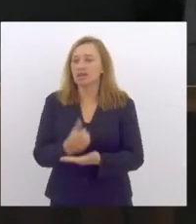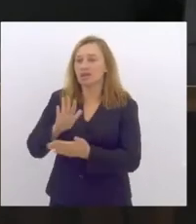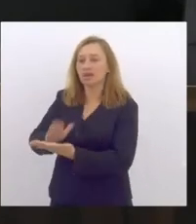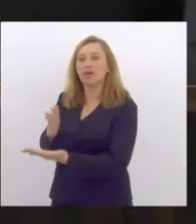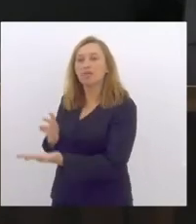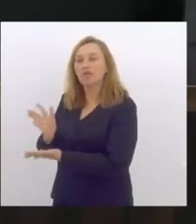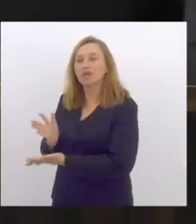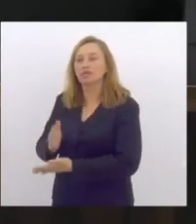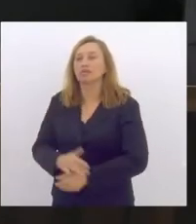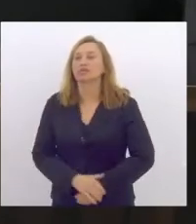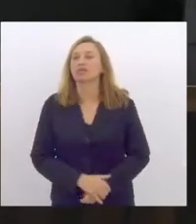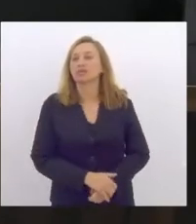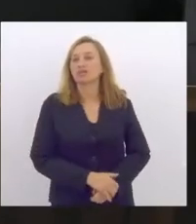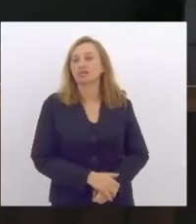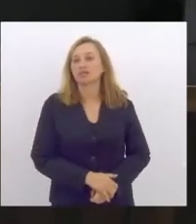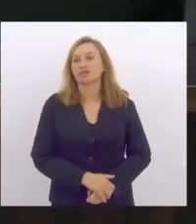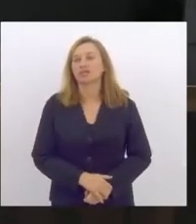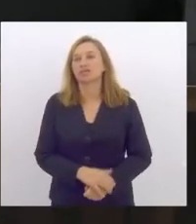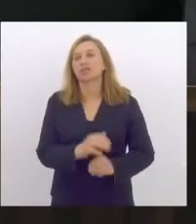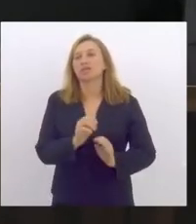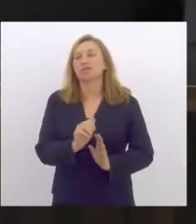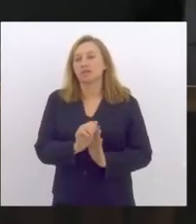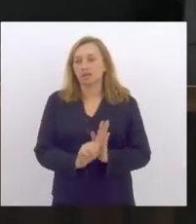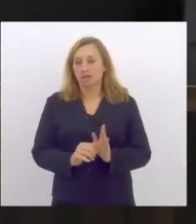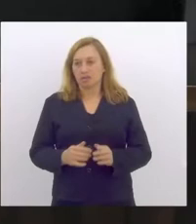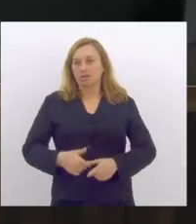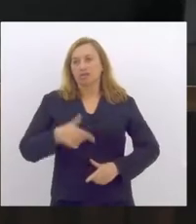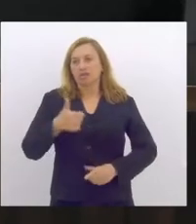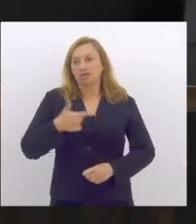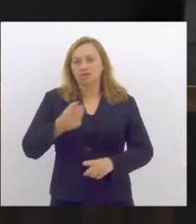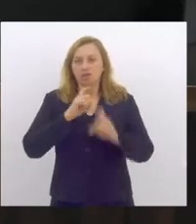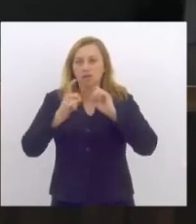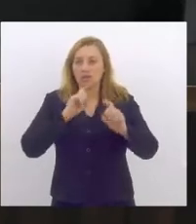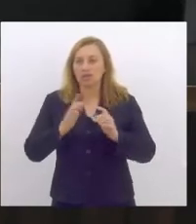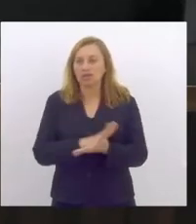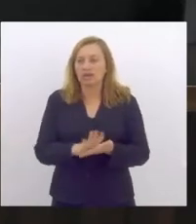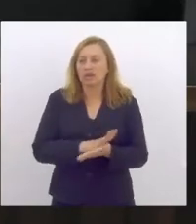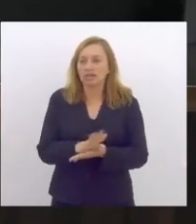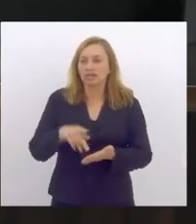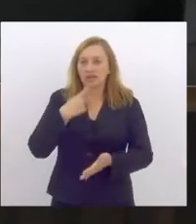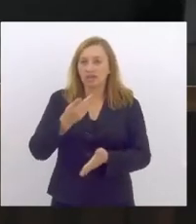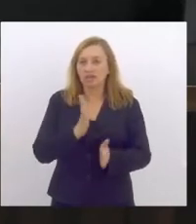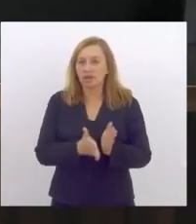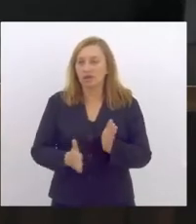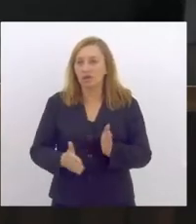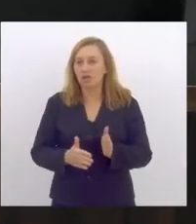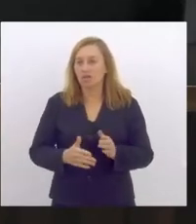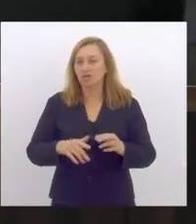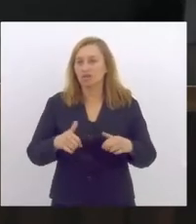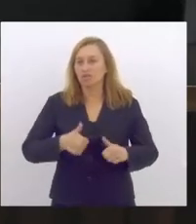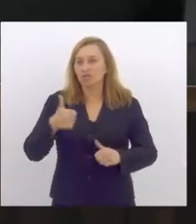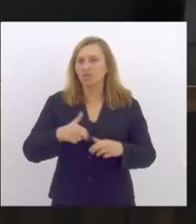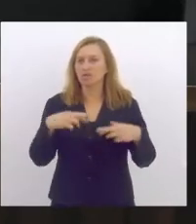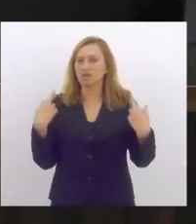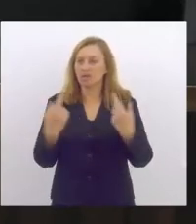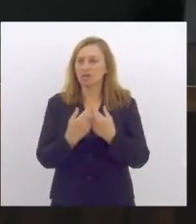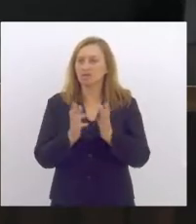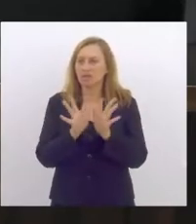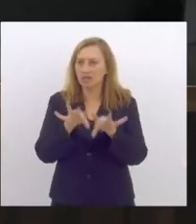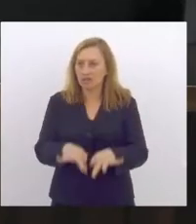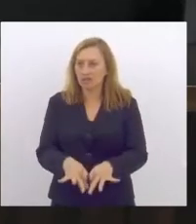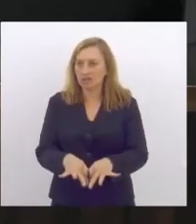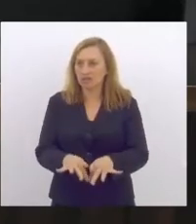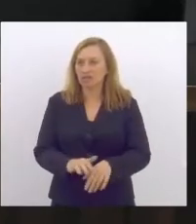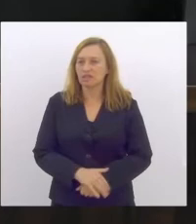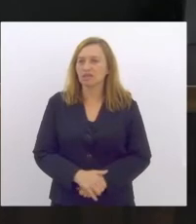estão, aprovado. Vai a redação do vencido para a segunda discussão. Nada mais a tratar na primeira sessão extraordinária do dia, mesmo está